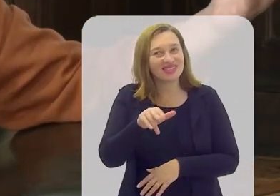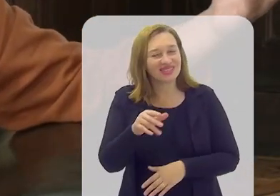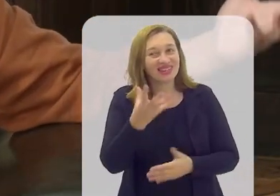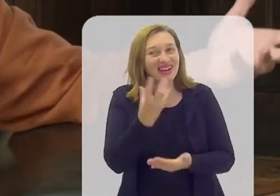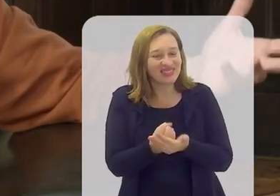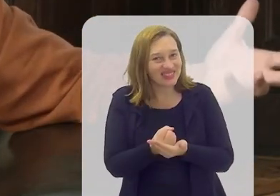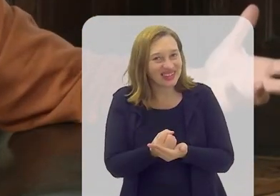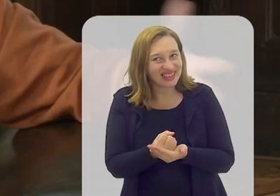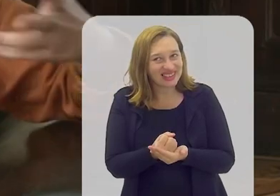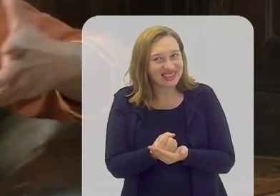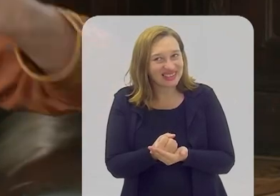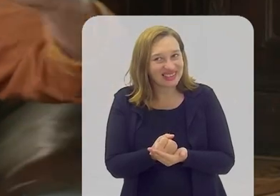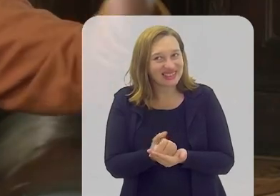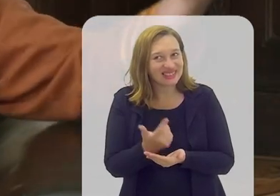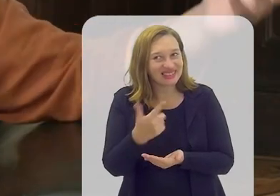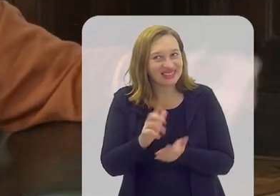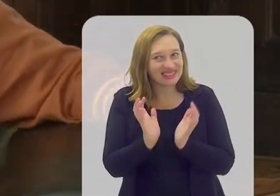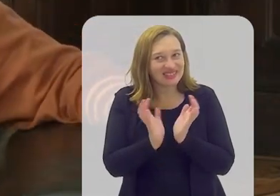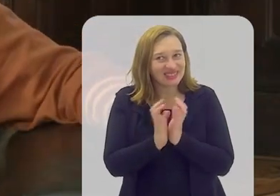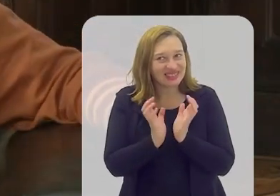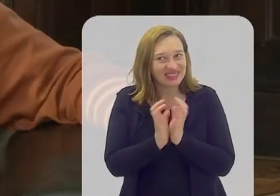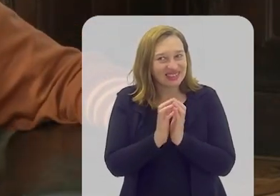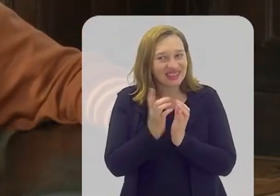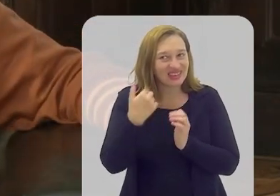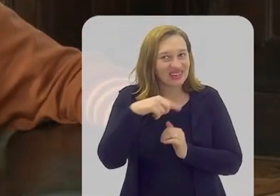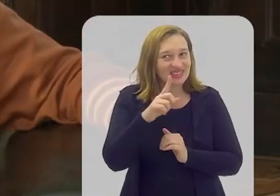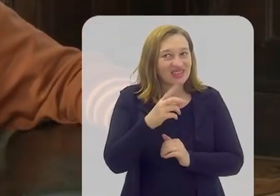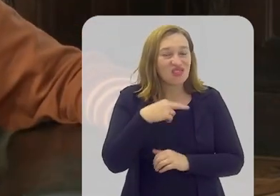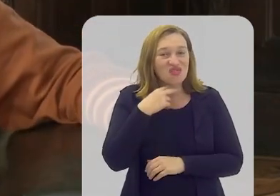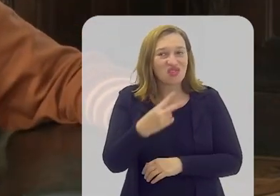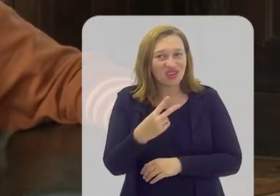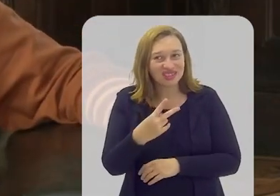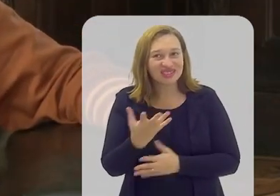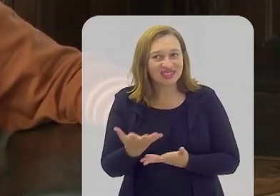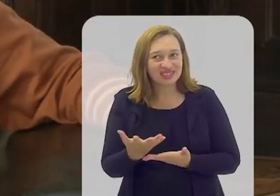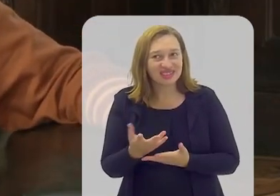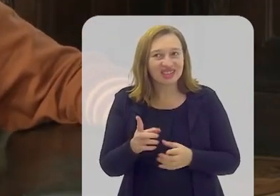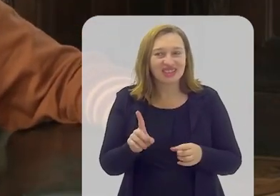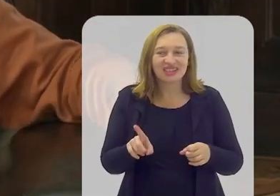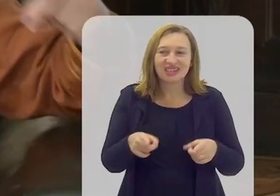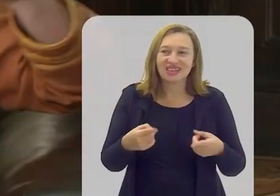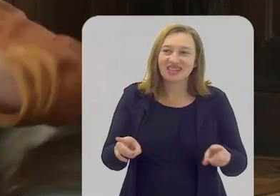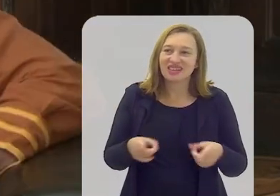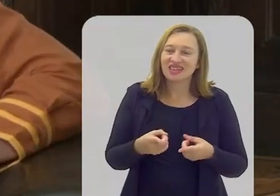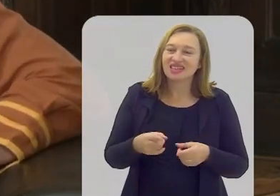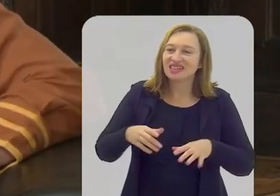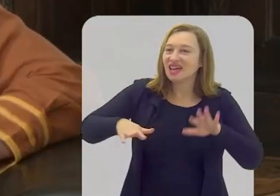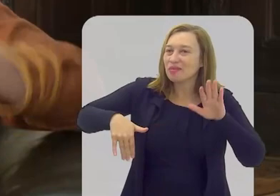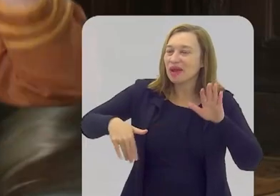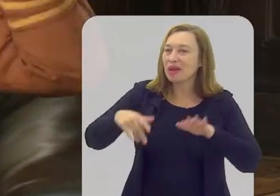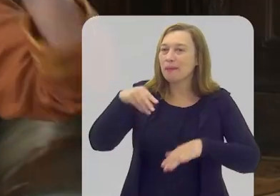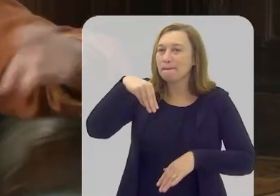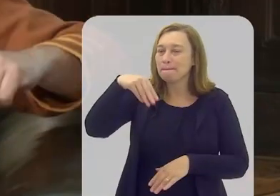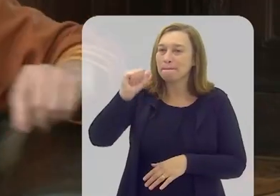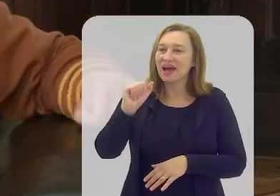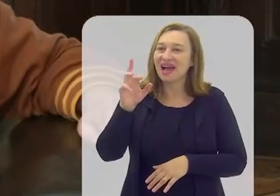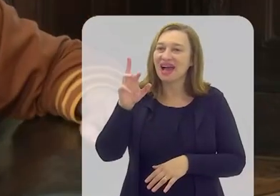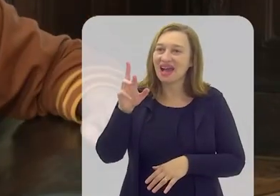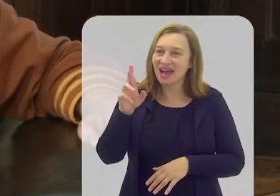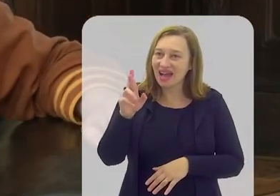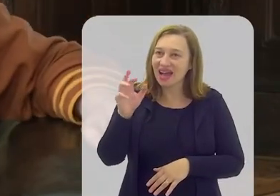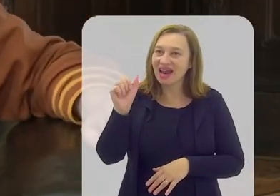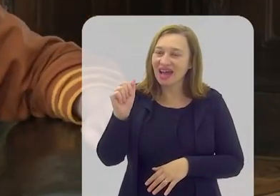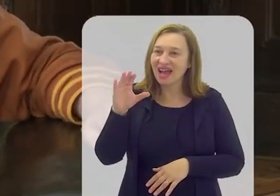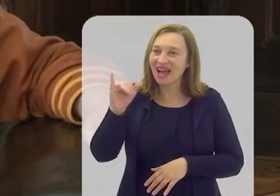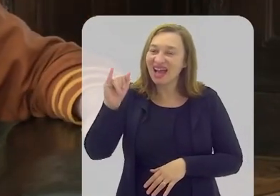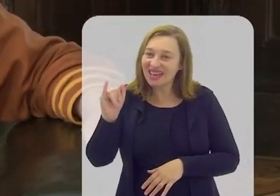disso tudo. Irmãos, gravei Vinho Novo em Pernambuco. Coisa muito. Eu fui para Pernambuco botar voz. Você foi para Pernambuco. E esse videoclipe foi gravado na Praia de